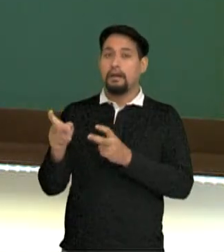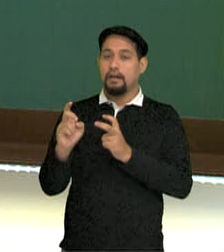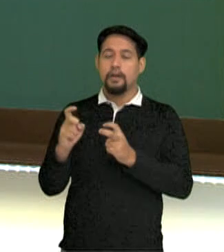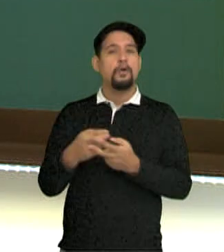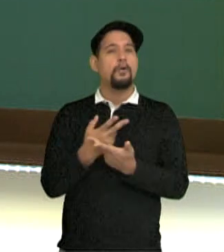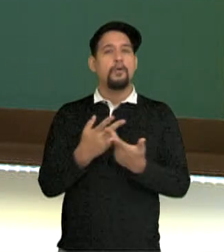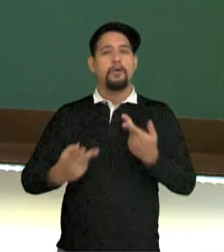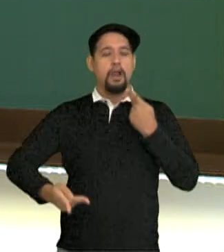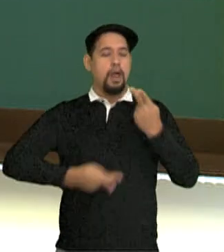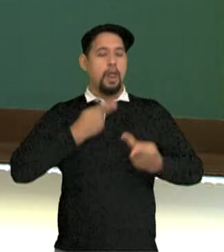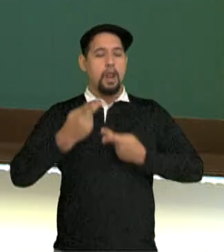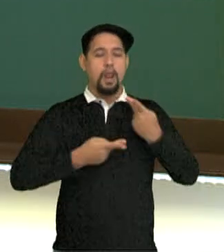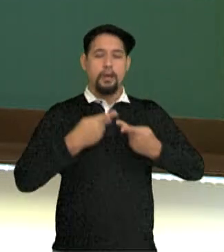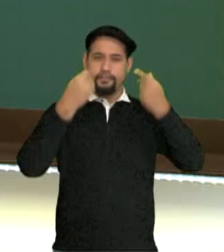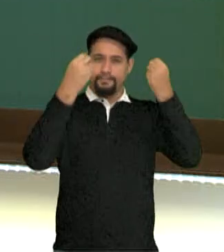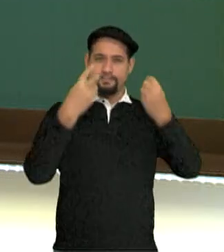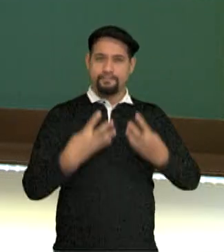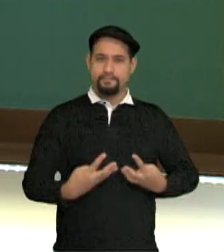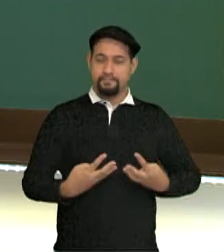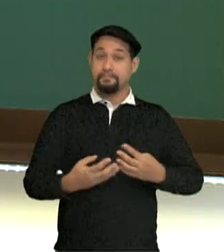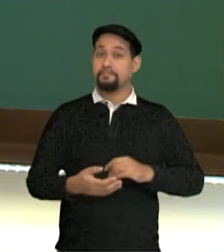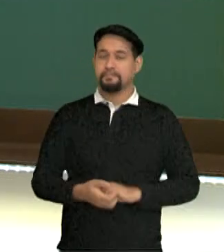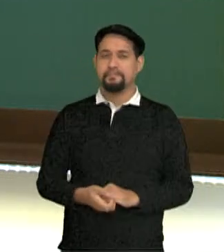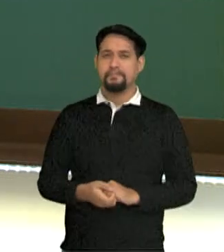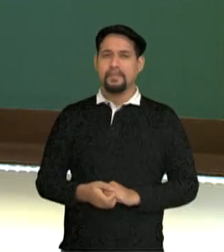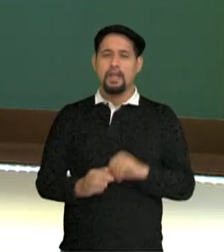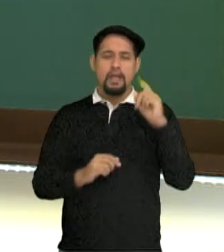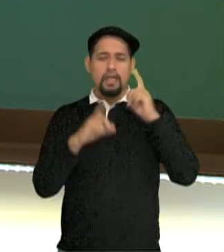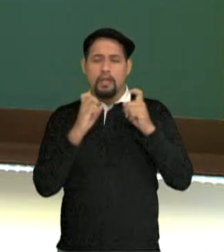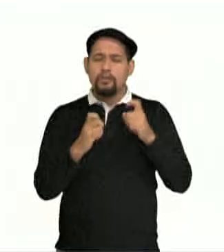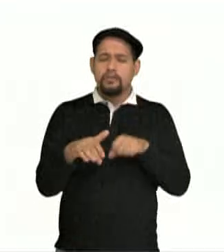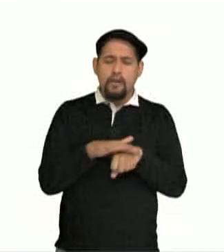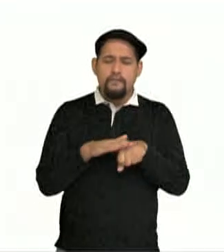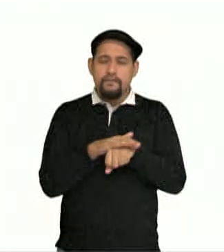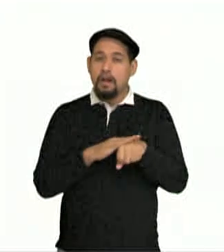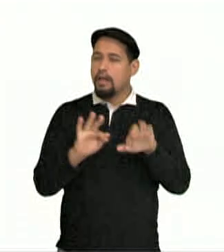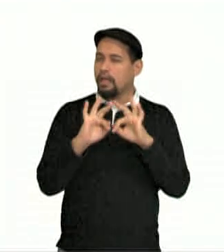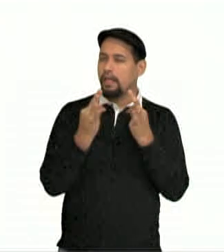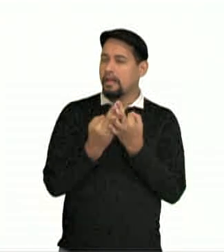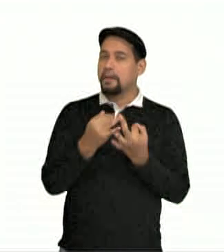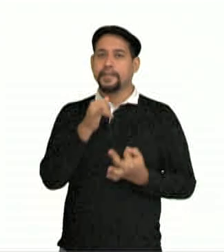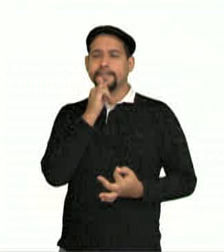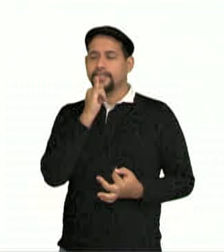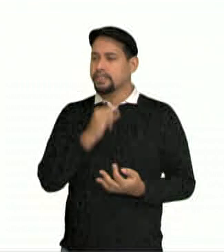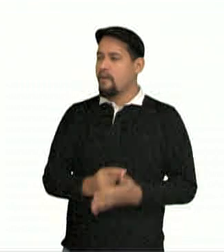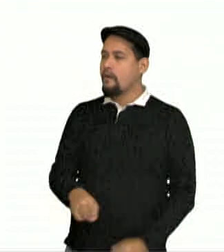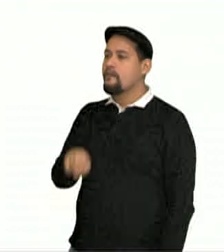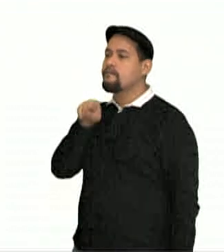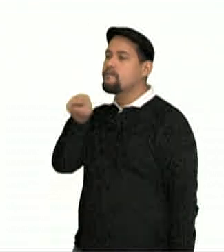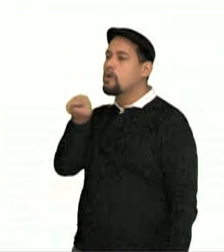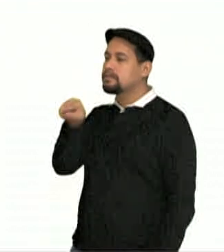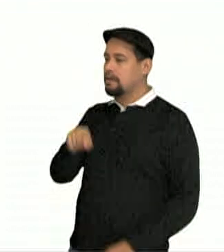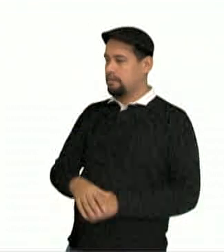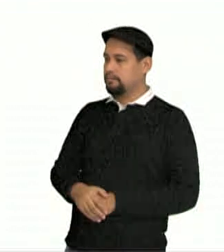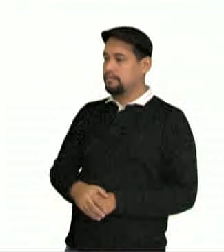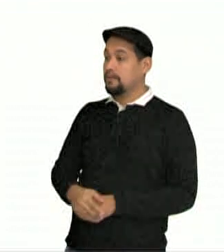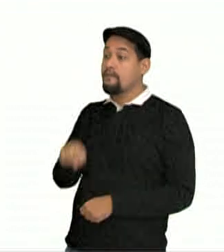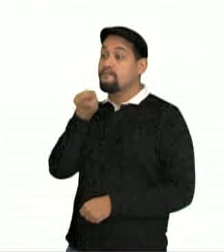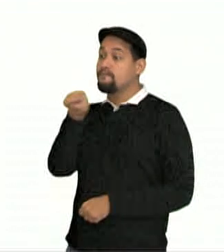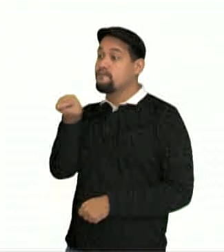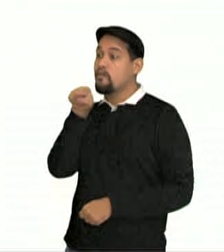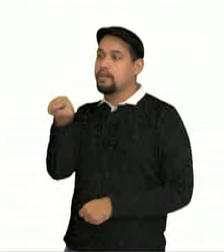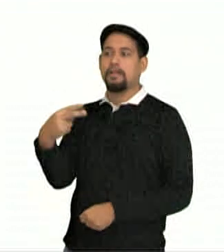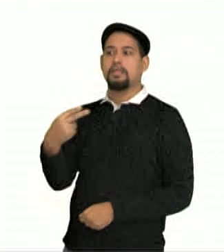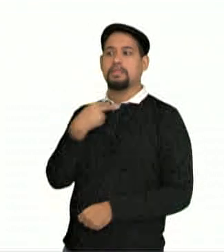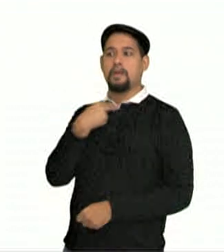da oralidade, né? Expressões da conversa familiar, ó. Você não